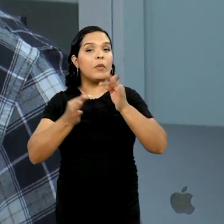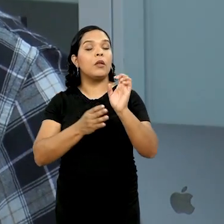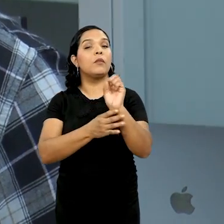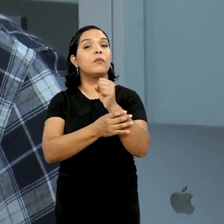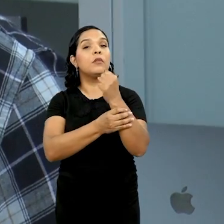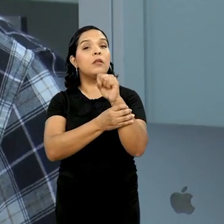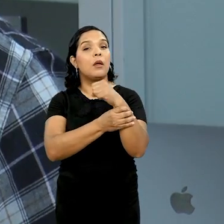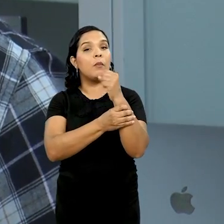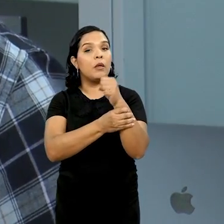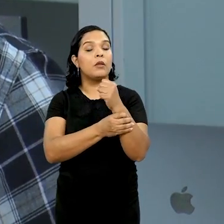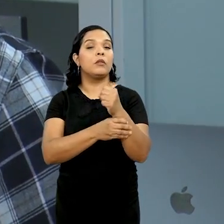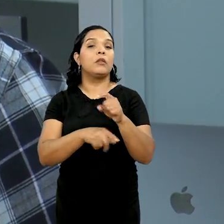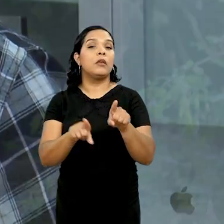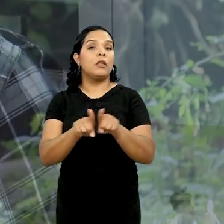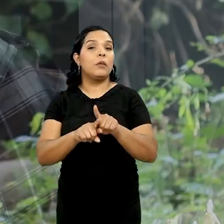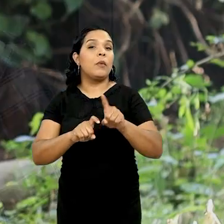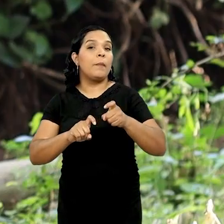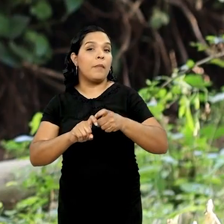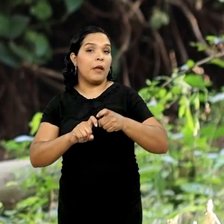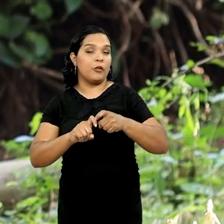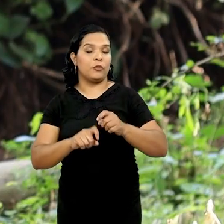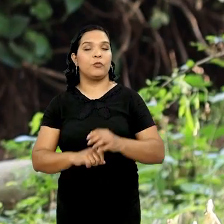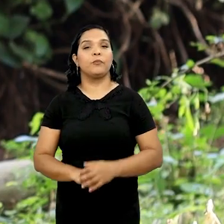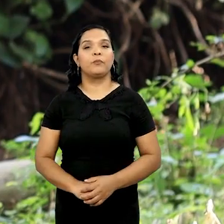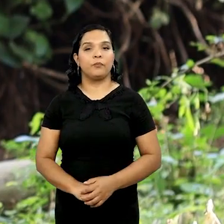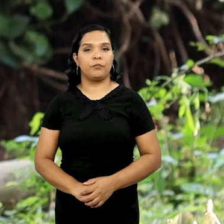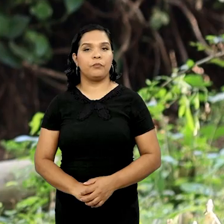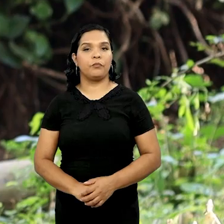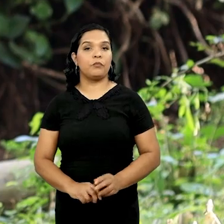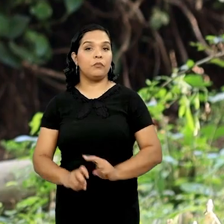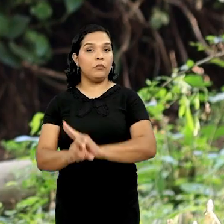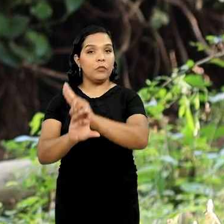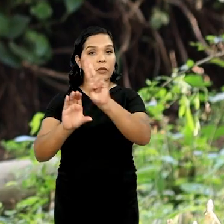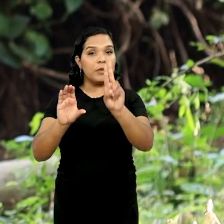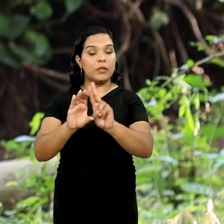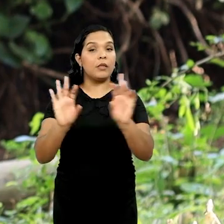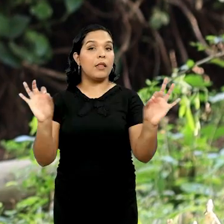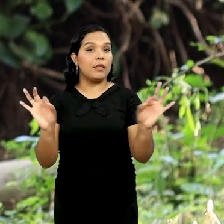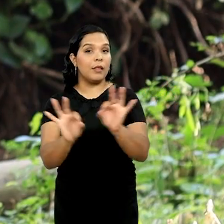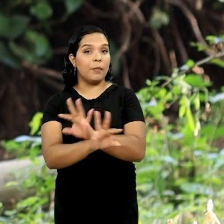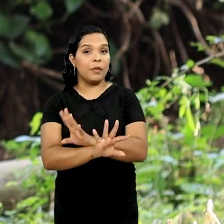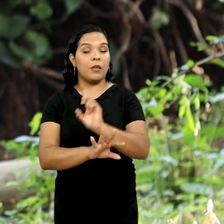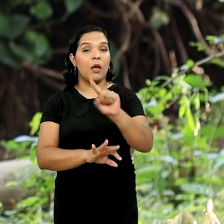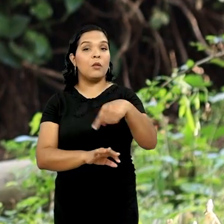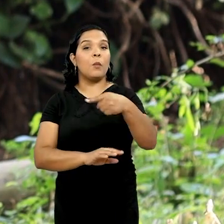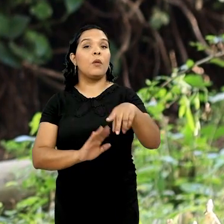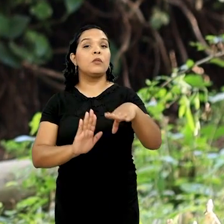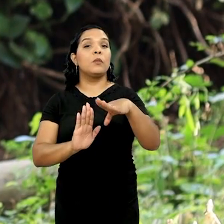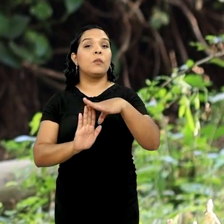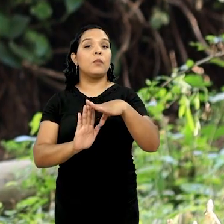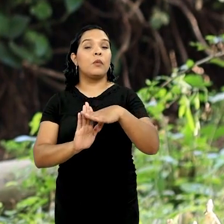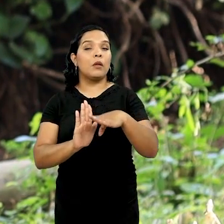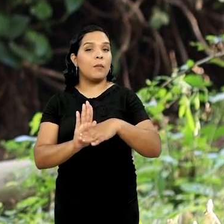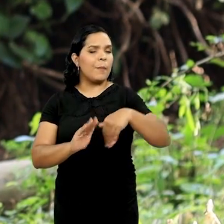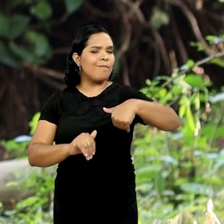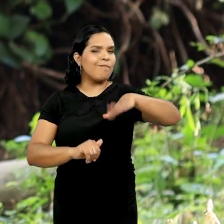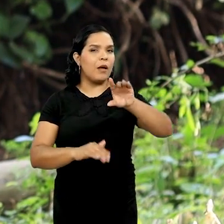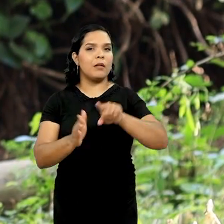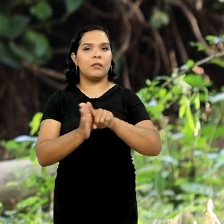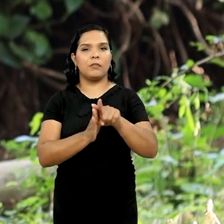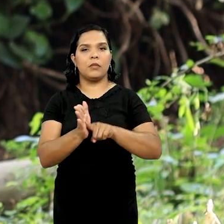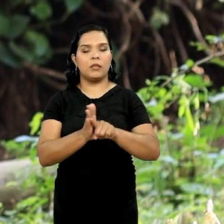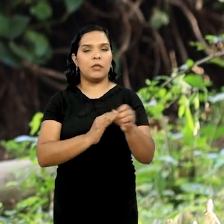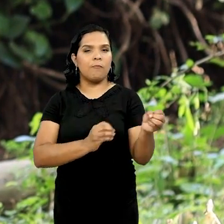tratamento fisioterapêutico e médico. O Universiência de hoje fica por aqui. No próximo programa traremos